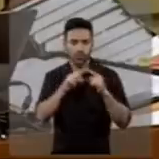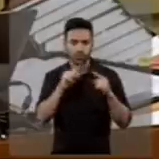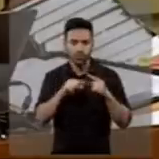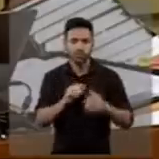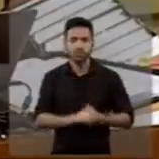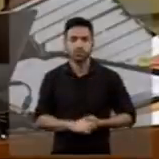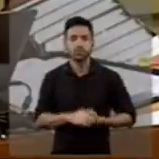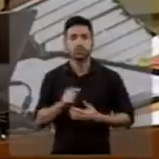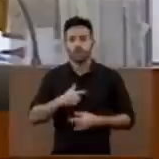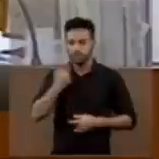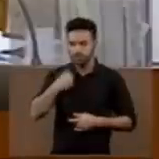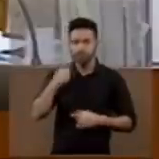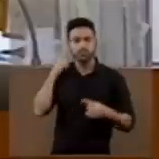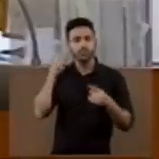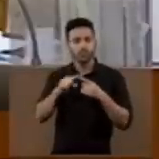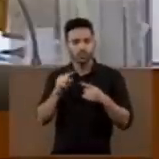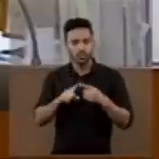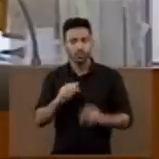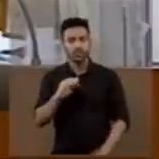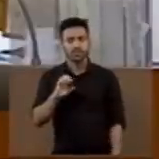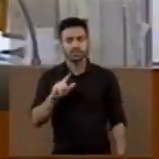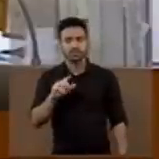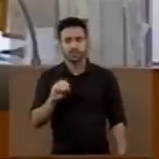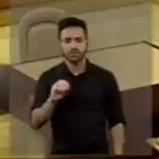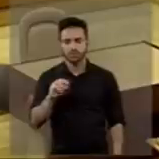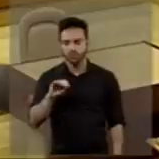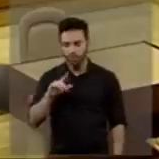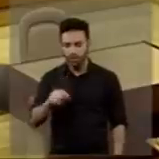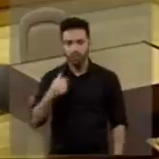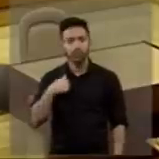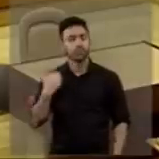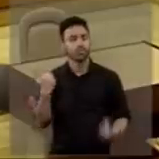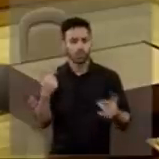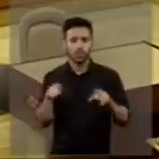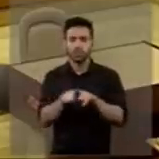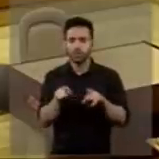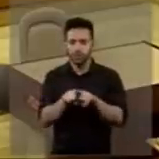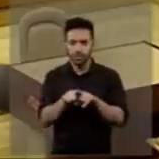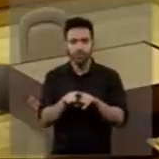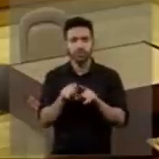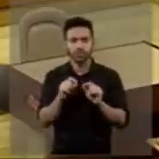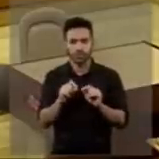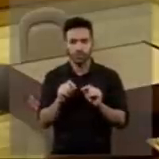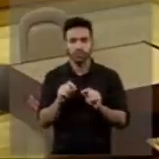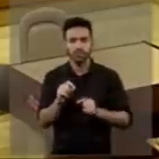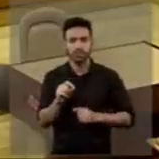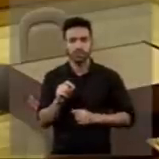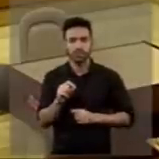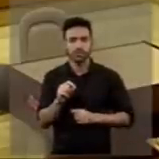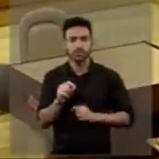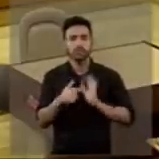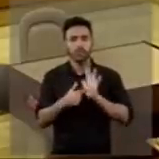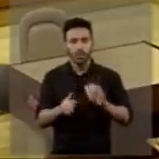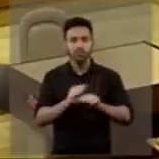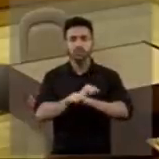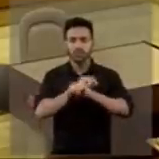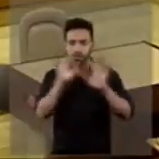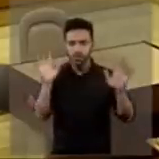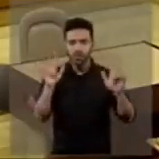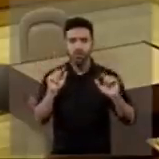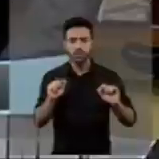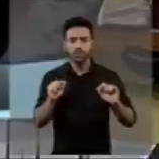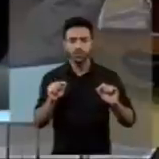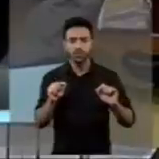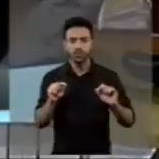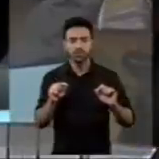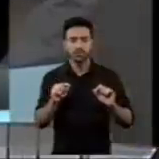relator. Ministro Celso Pinheiro. Também, senhor Presidente, o relator demonstrou claramente a ofensa